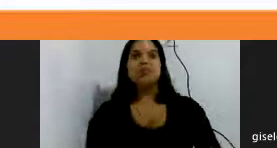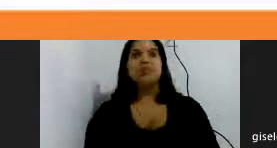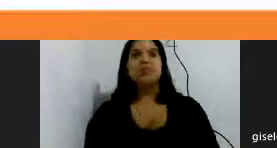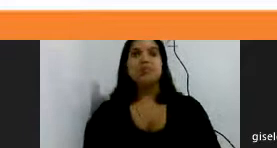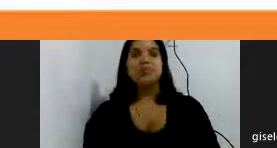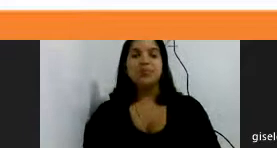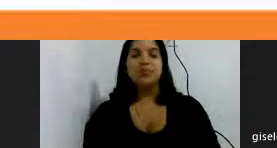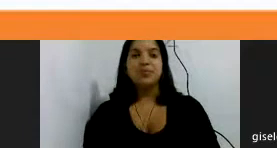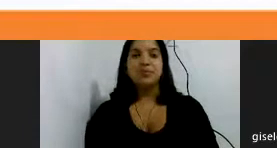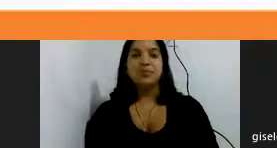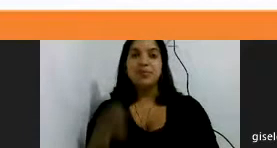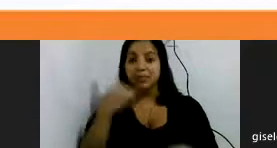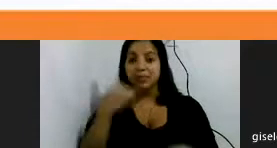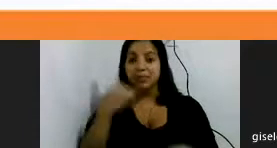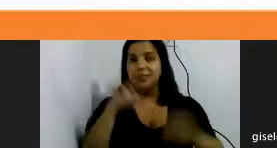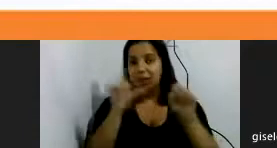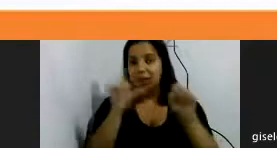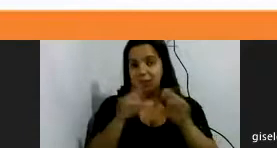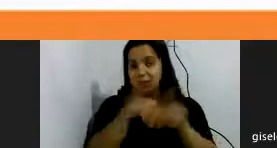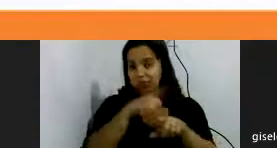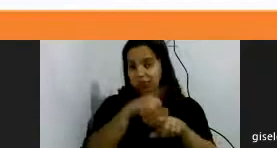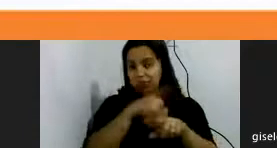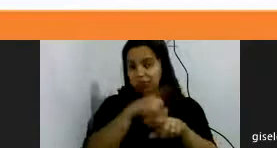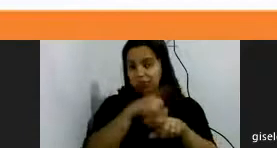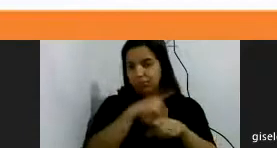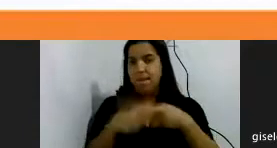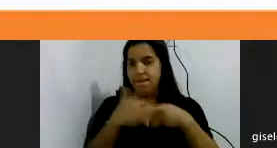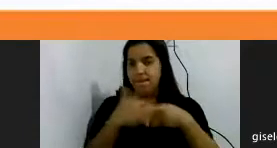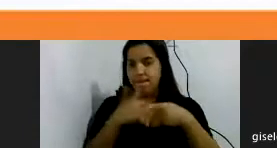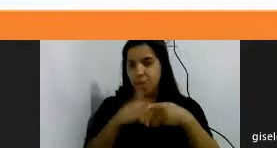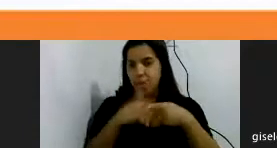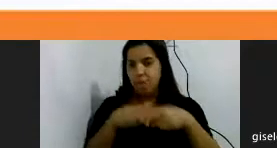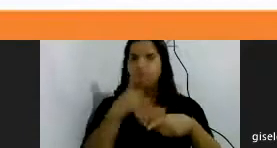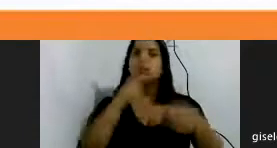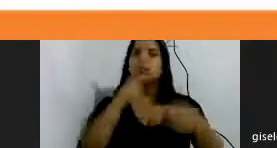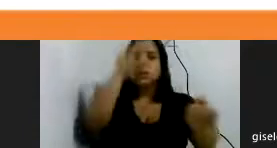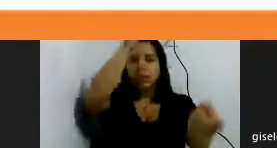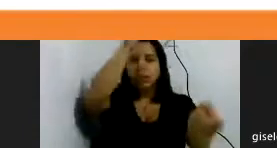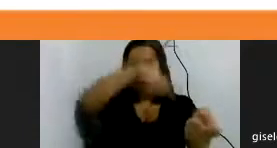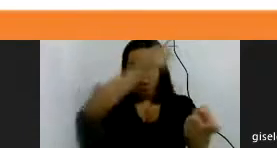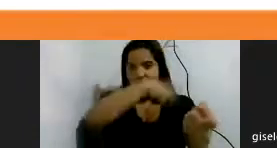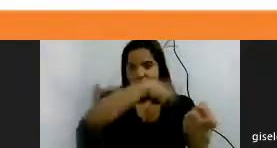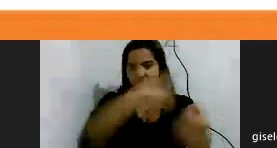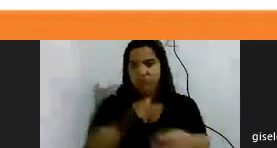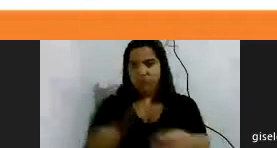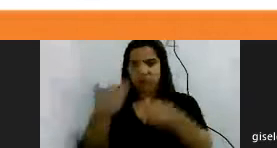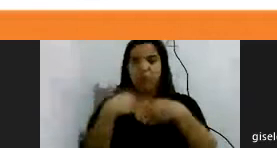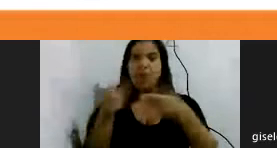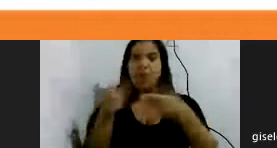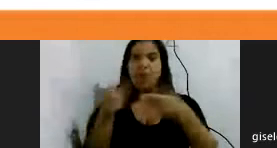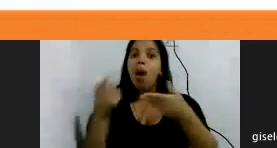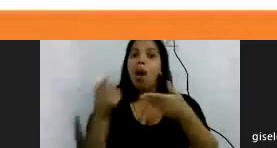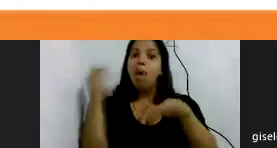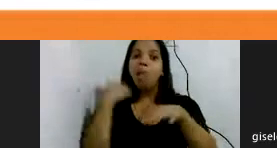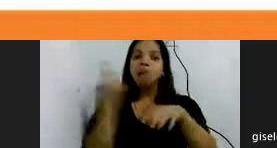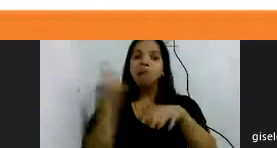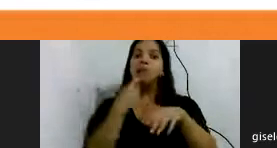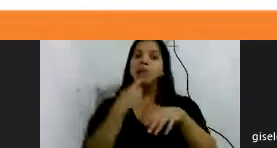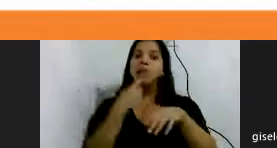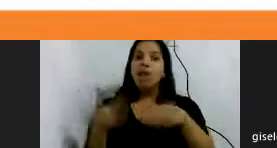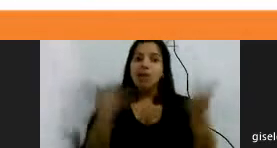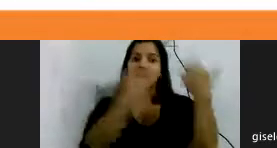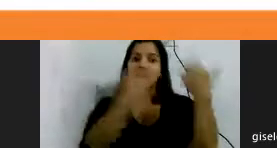gente tem uma reação transfusional, o banco de sangue ele é responsável por fazer o screening do